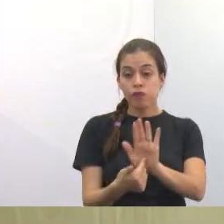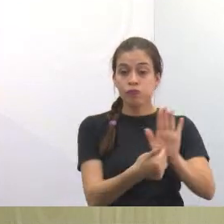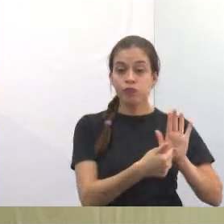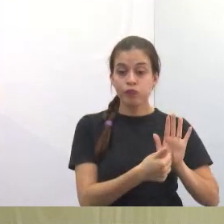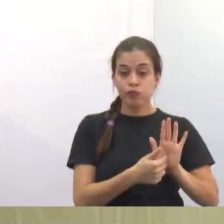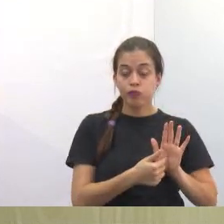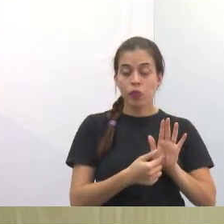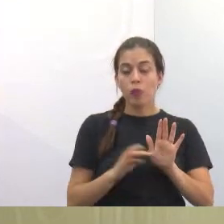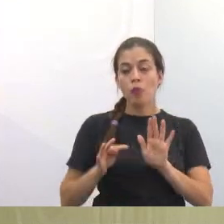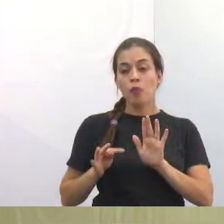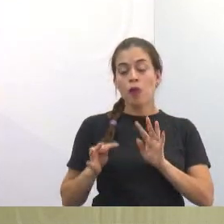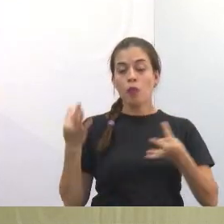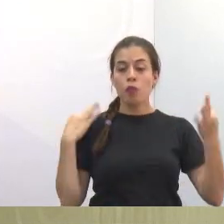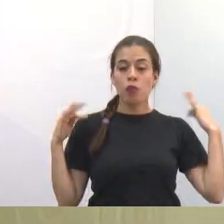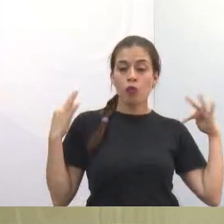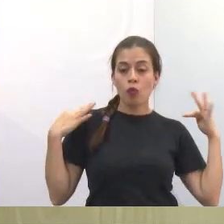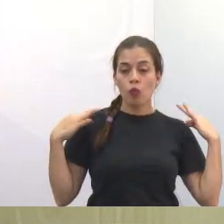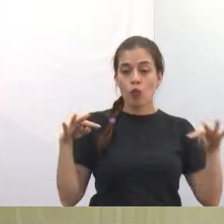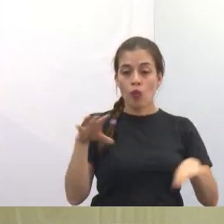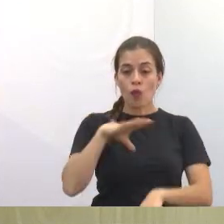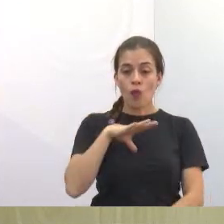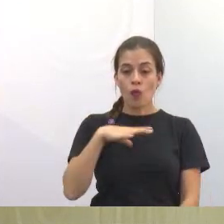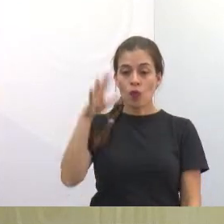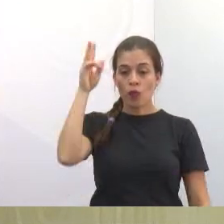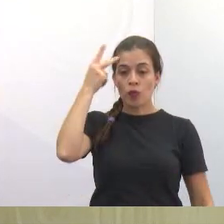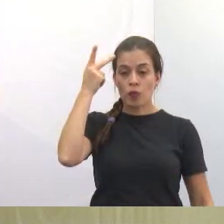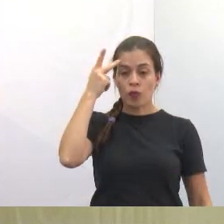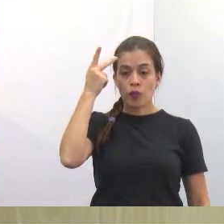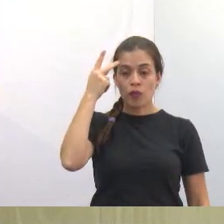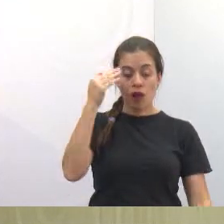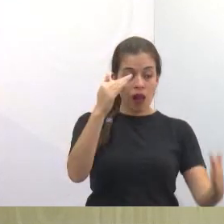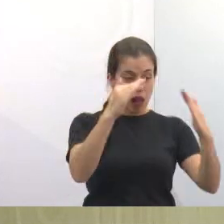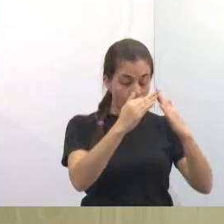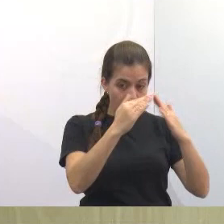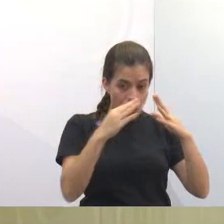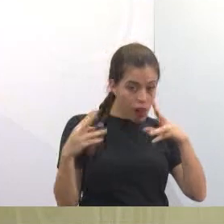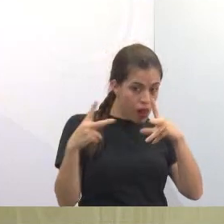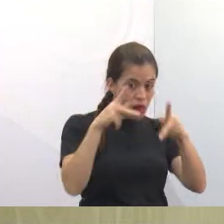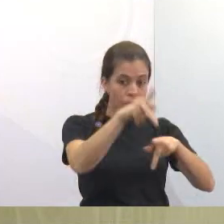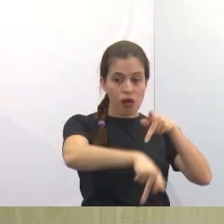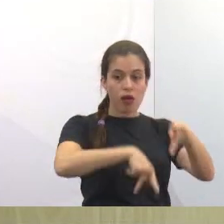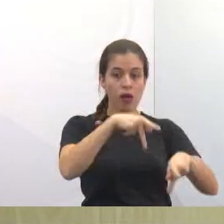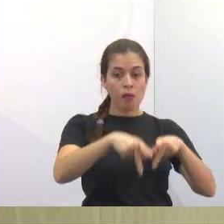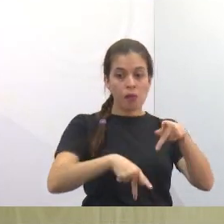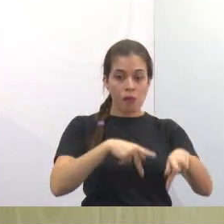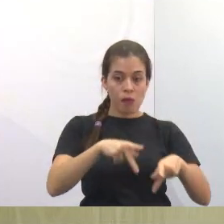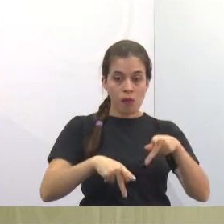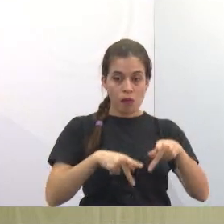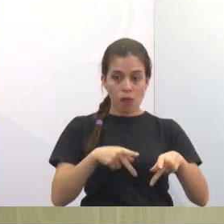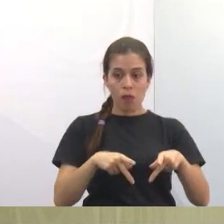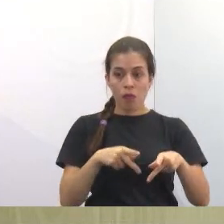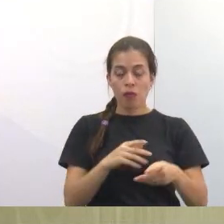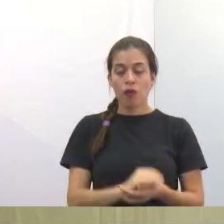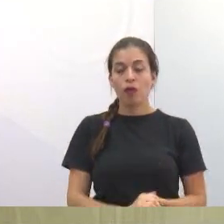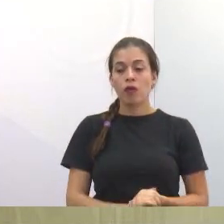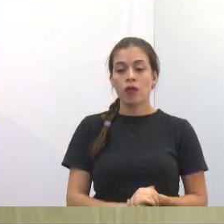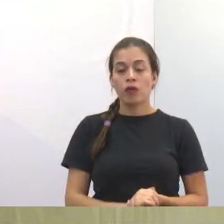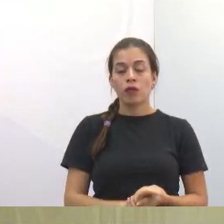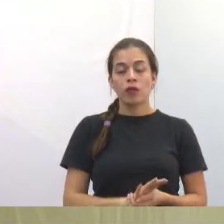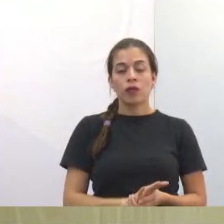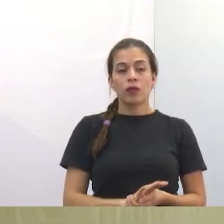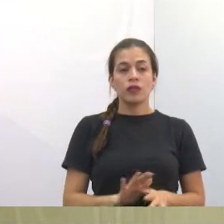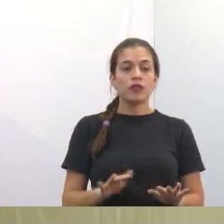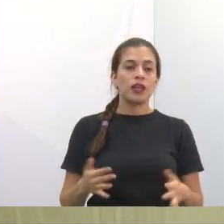bens turísticos da cidade de São Paulo. O templo é a casa de todos os povos, Isaías